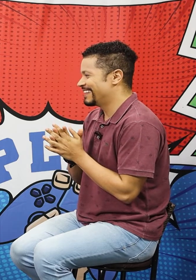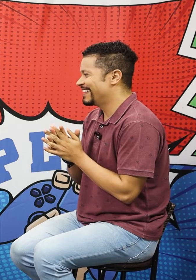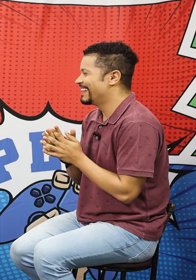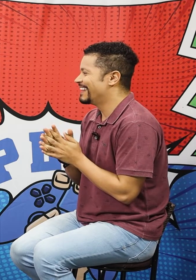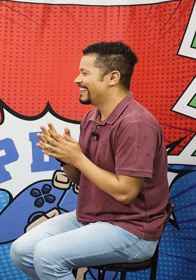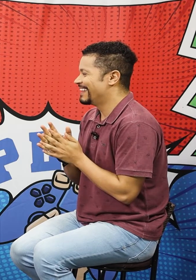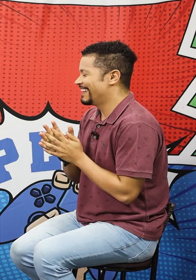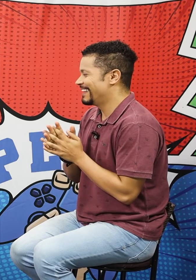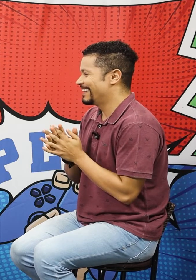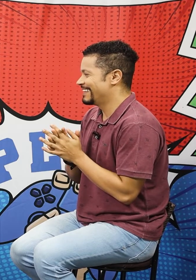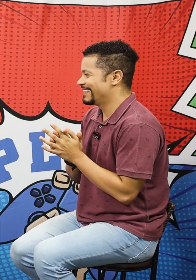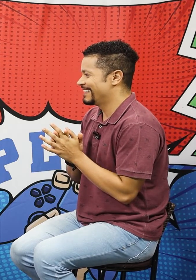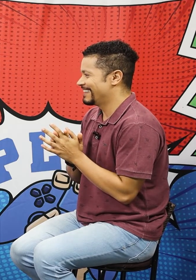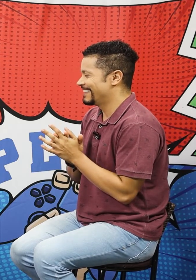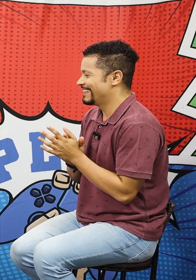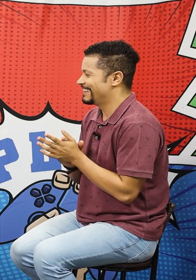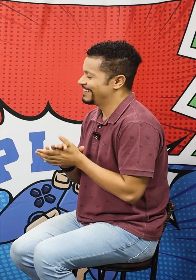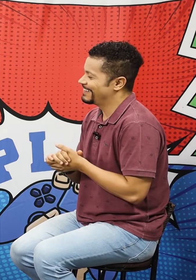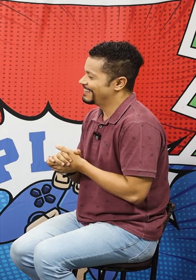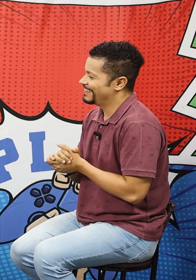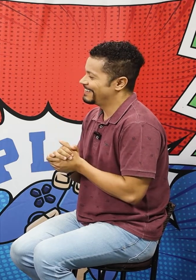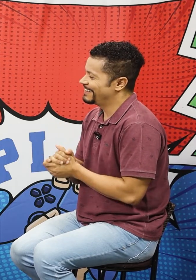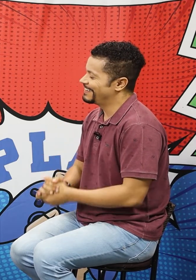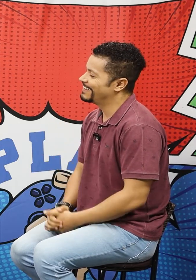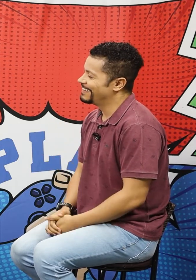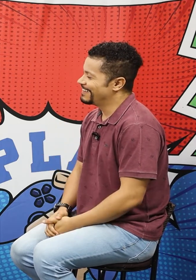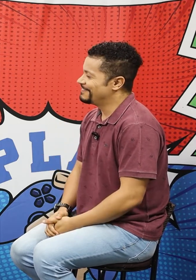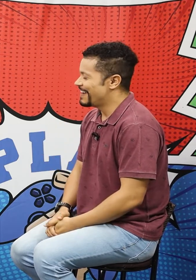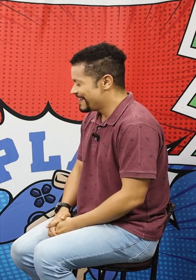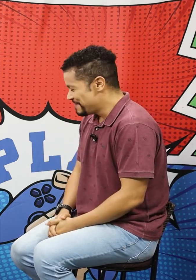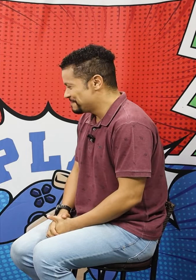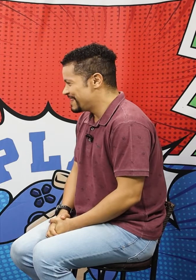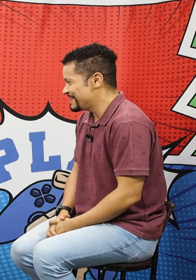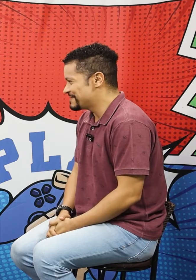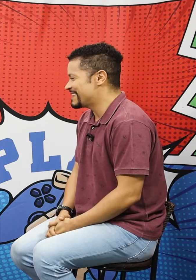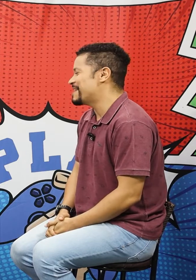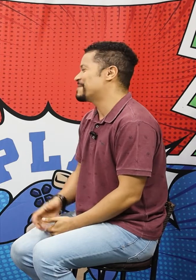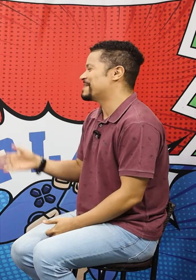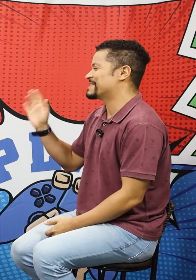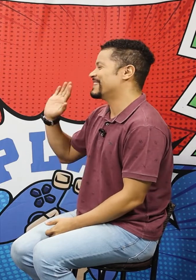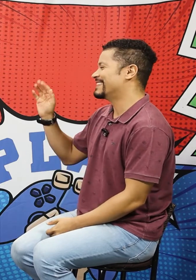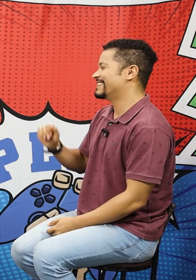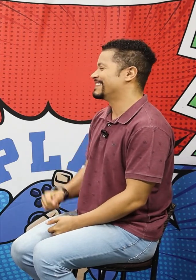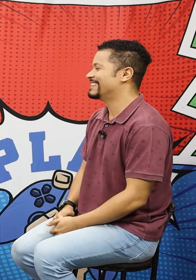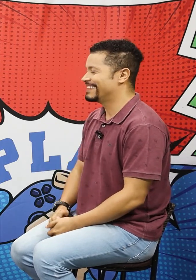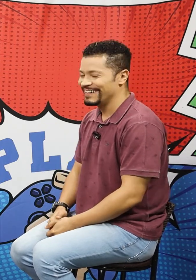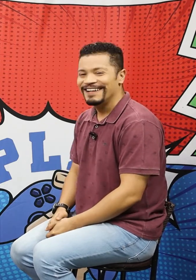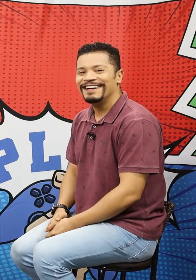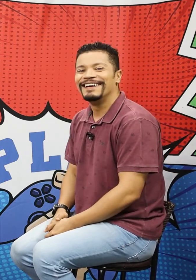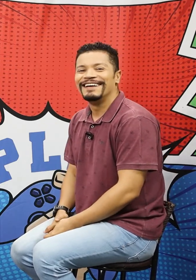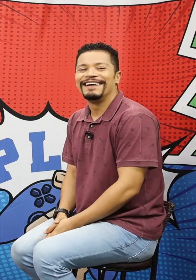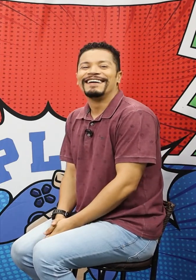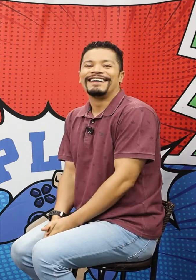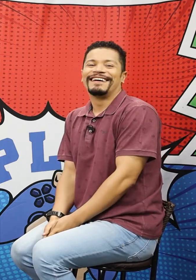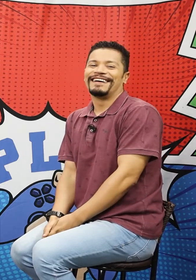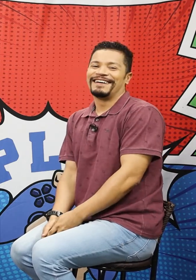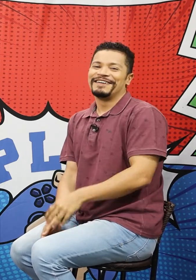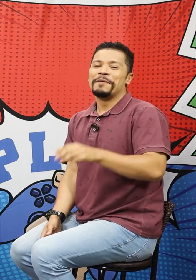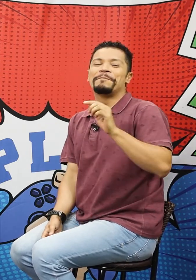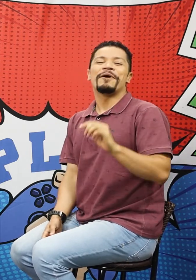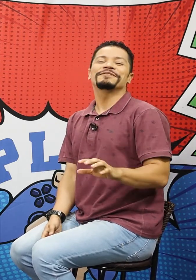entrevista. Obrigada a você, obrigada pelo convite, eu amei. Valeu, um beijo, até a próxima. Beijo, até a próxima, tchau,